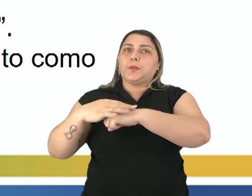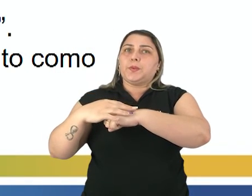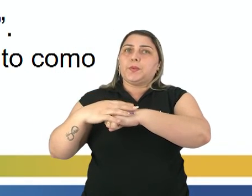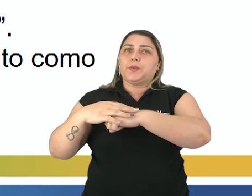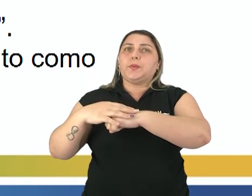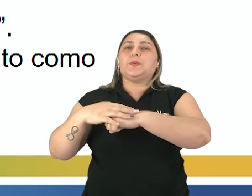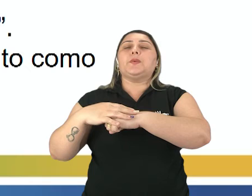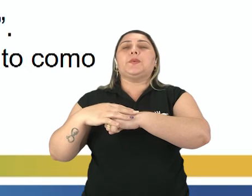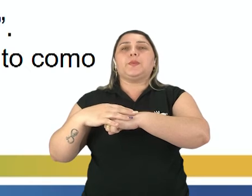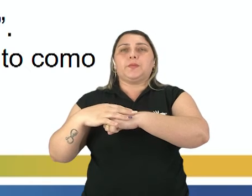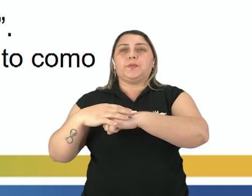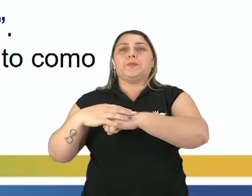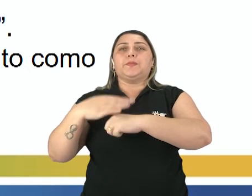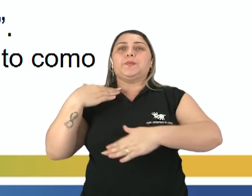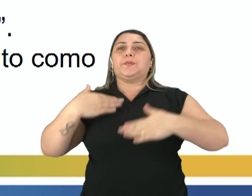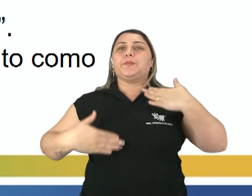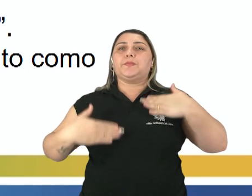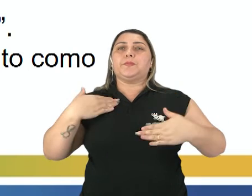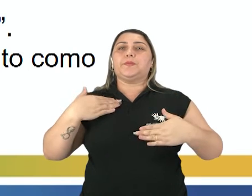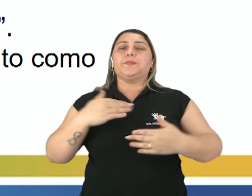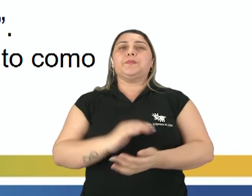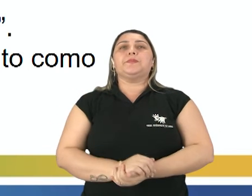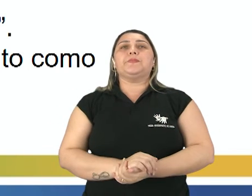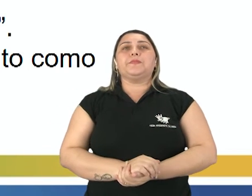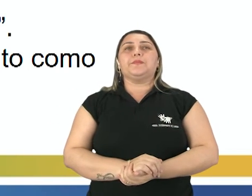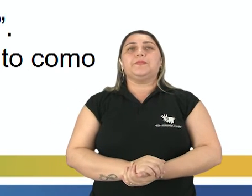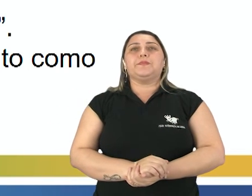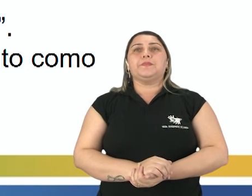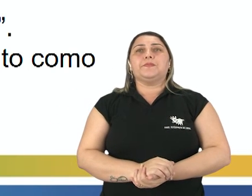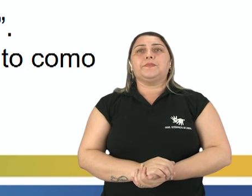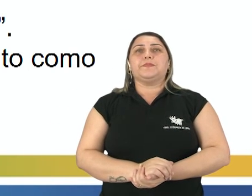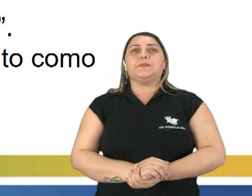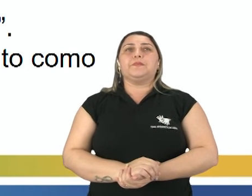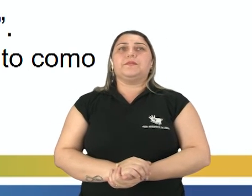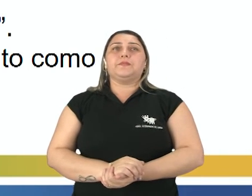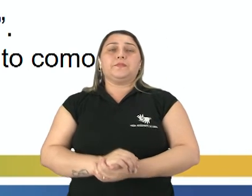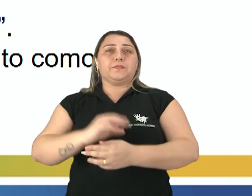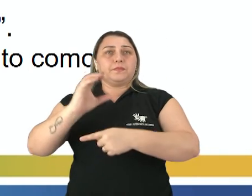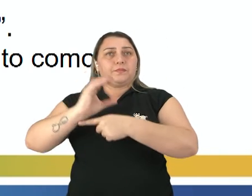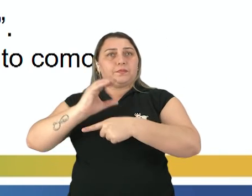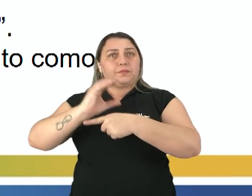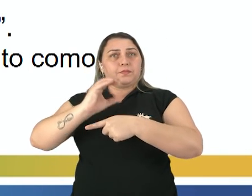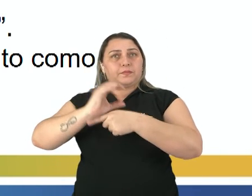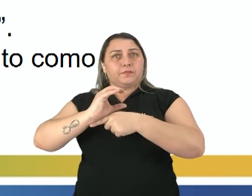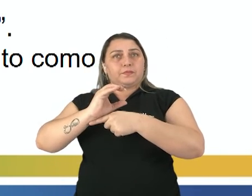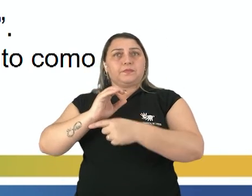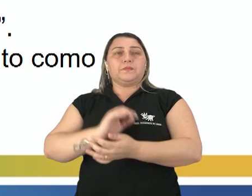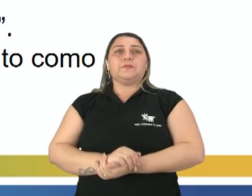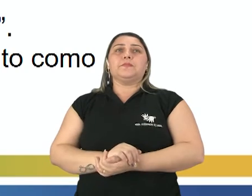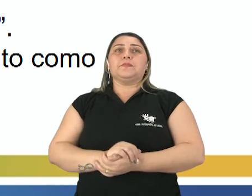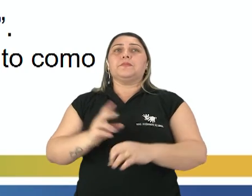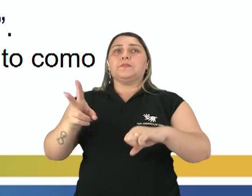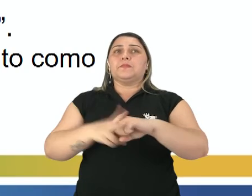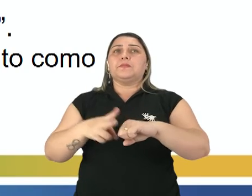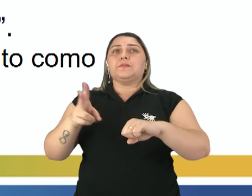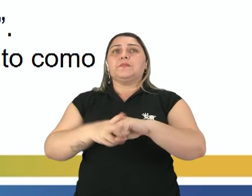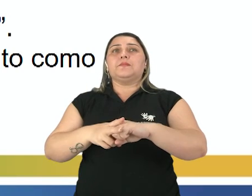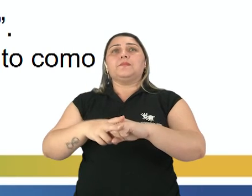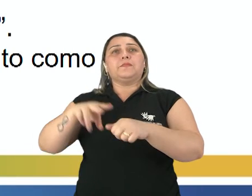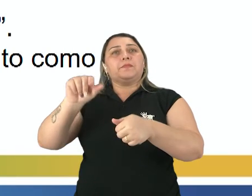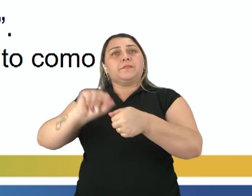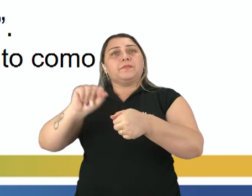organismo infectado. Nessa questão, a alternativa correta seria a letra C, o verbo fazer, né?